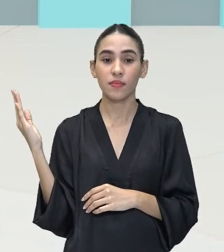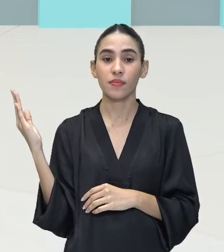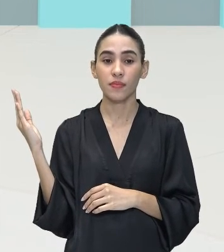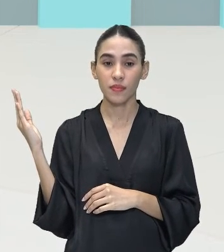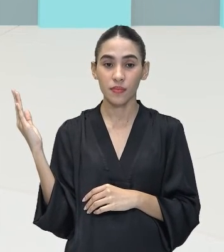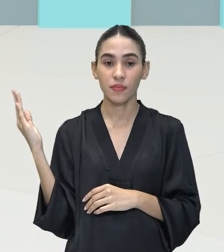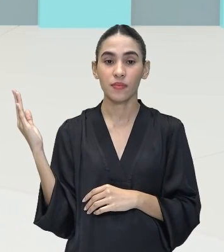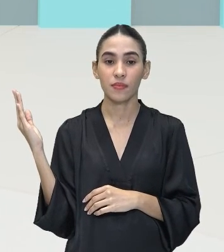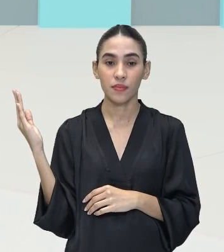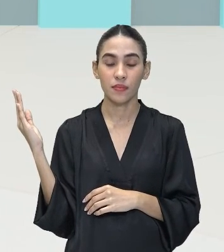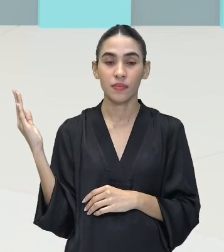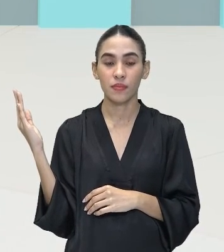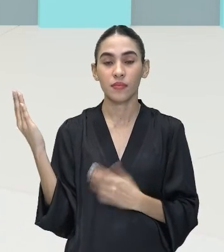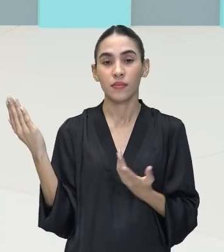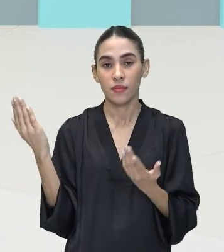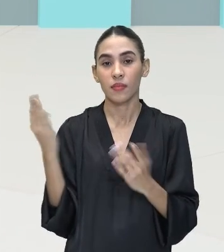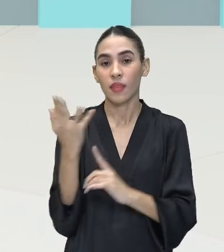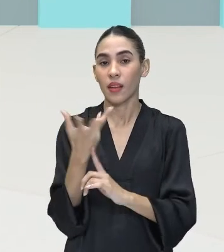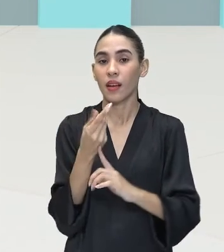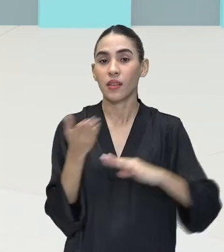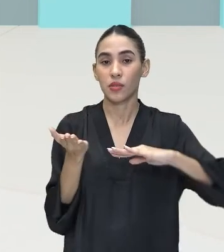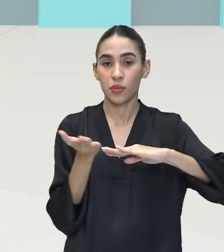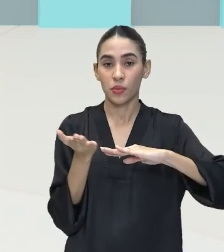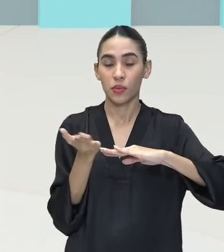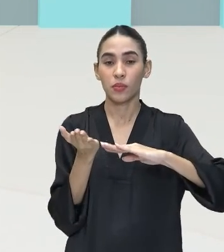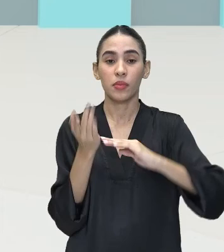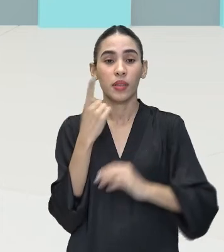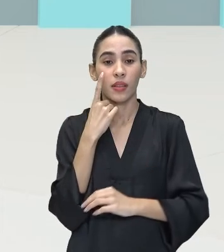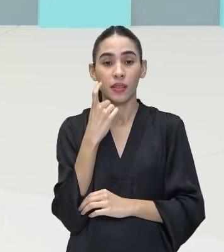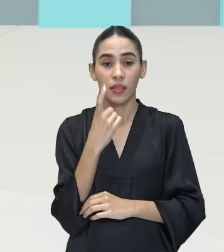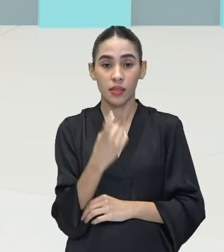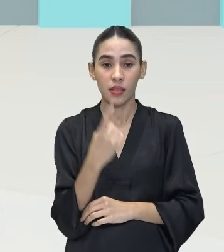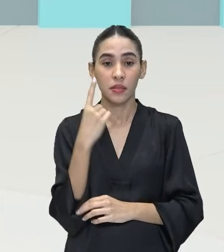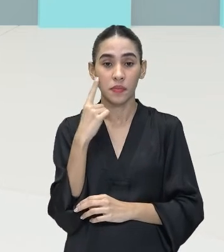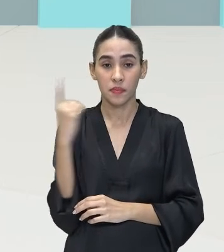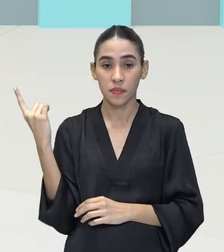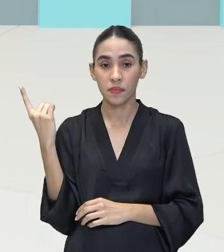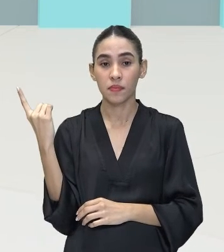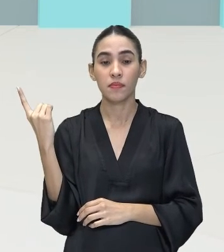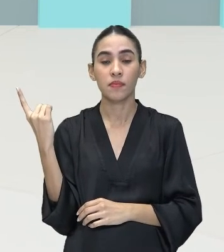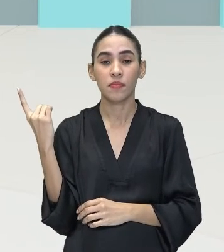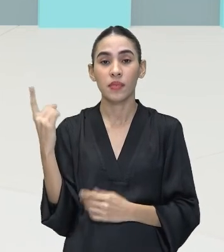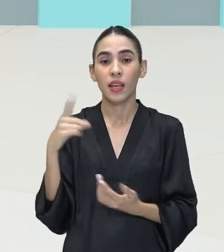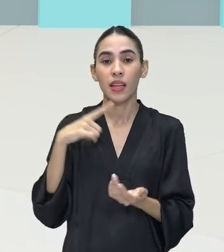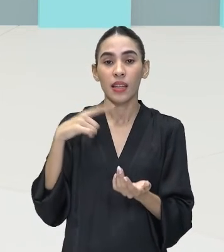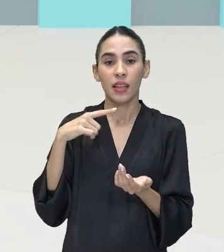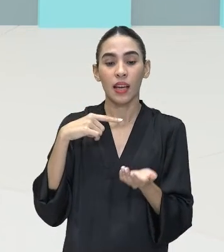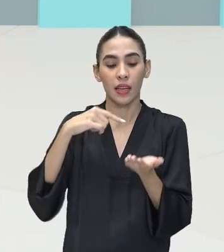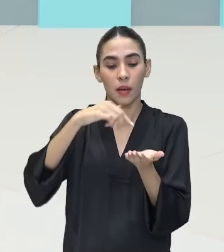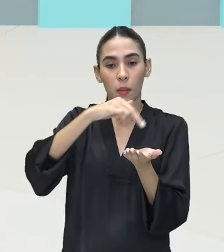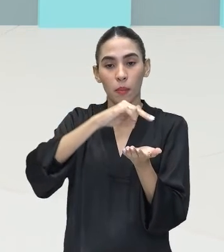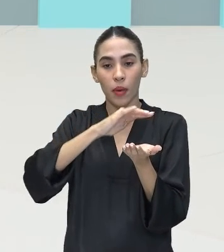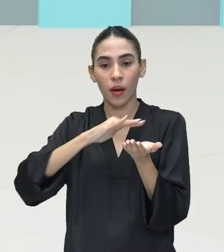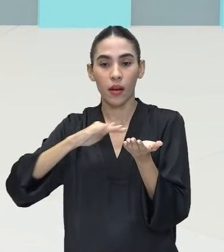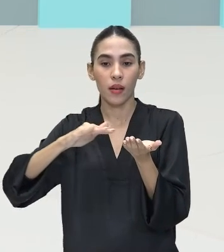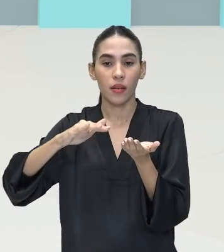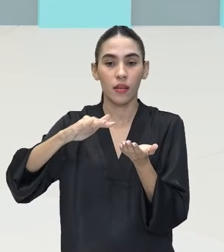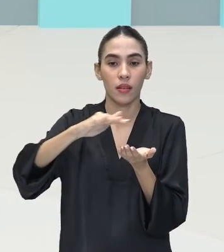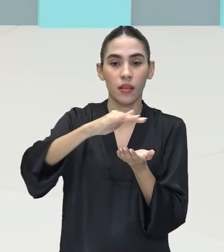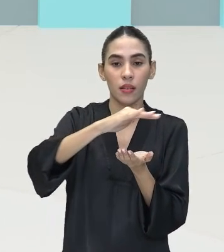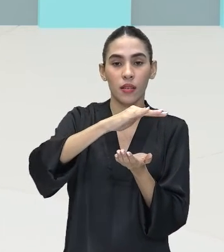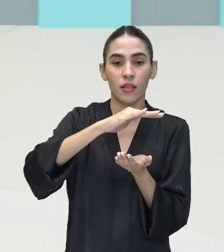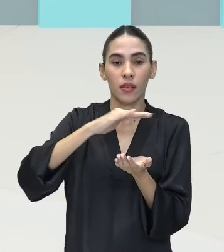bem de arte contemporânea, que interessante, aqui são vários andares. Então, através